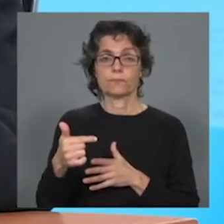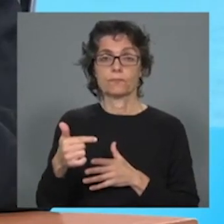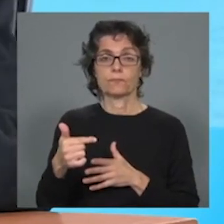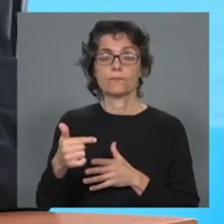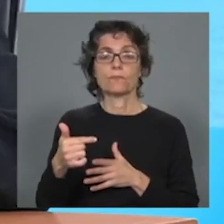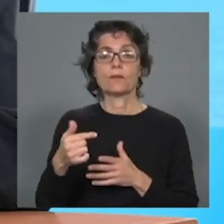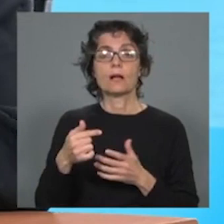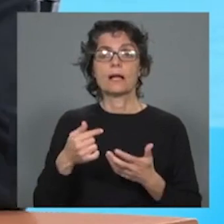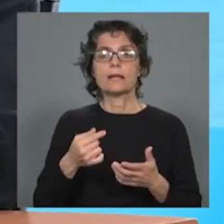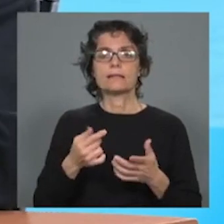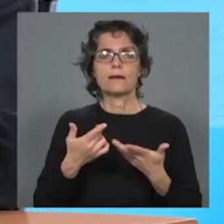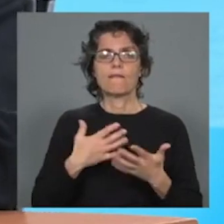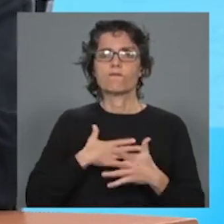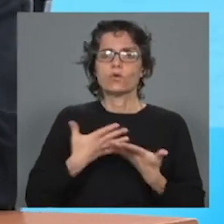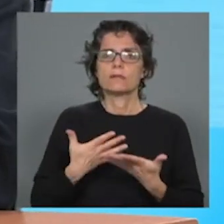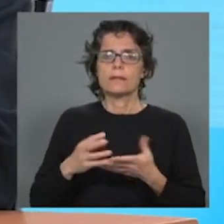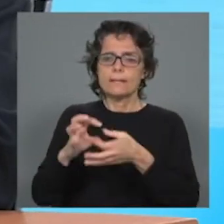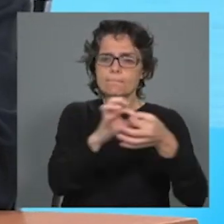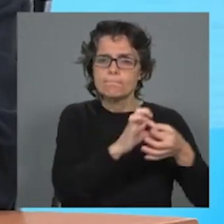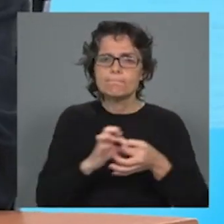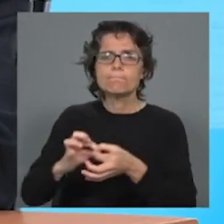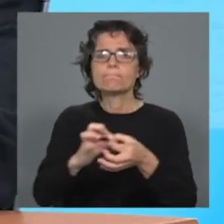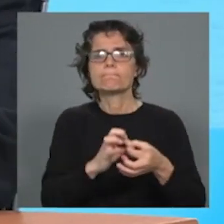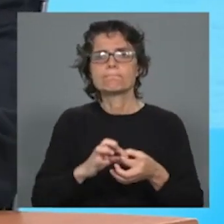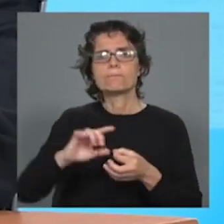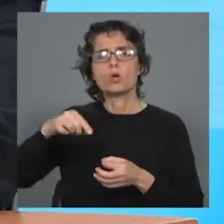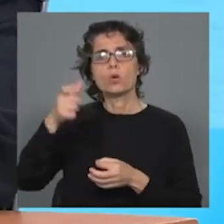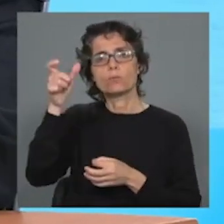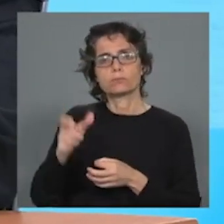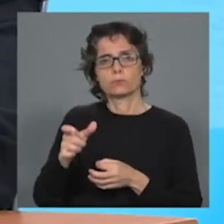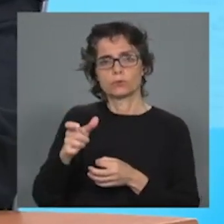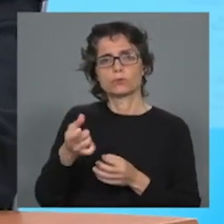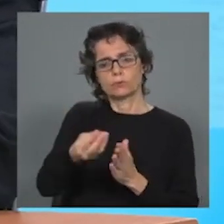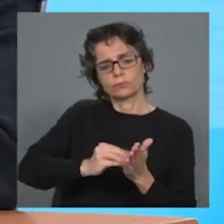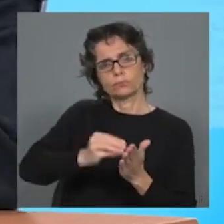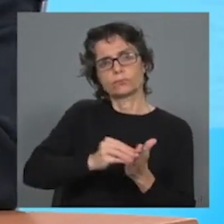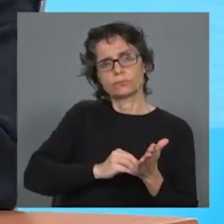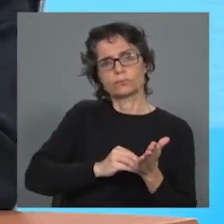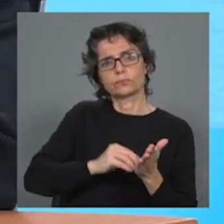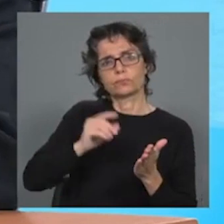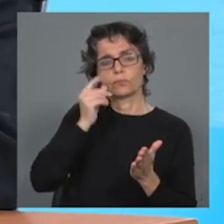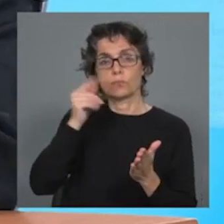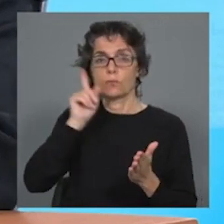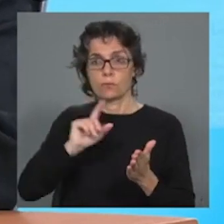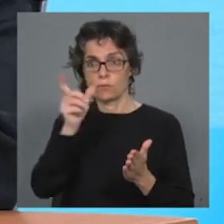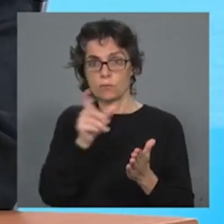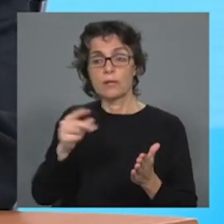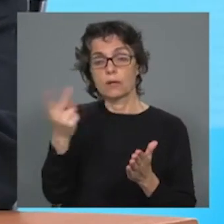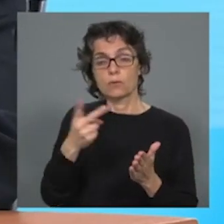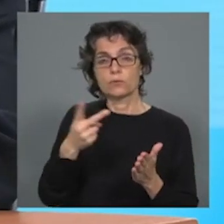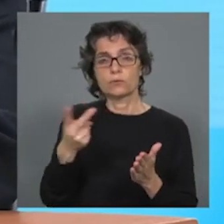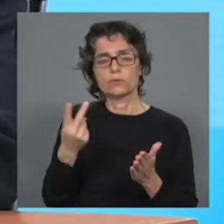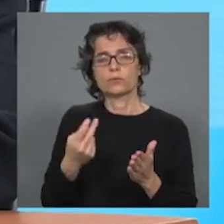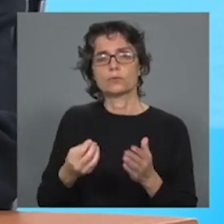da fraternidade é Voyaume, o padre Voyaume, e a irmãzinha Madeleine, que fundam, respectivamente, os irmãos